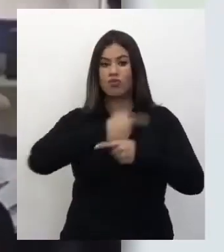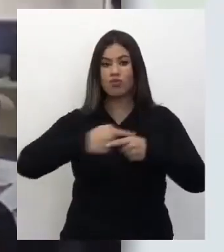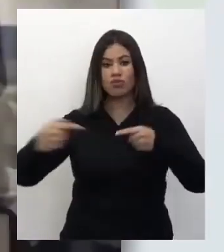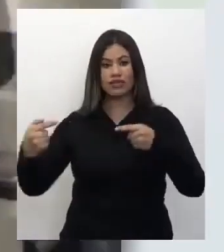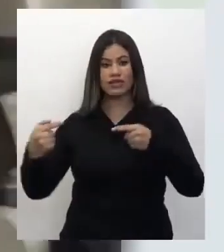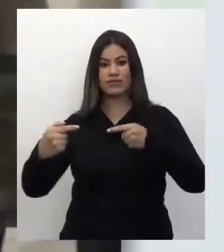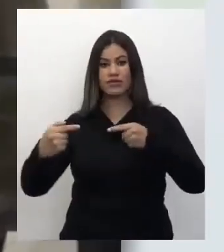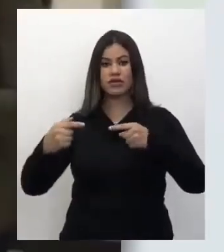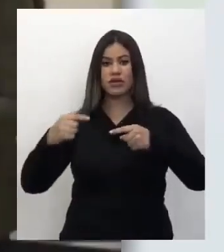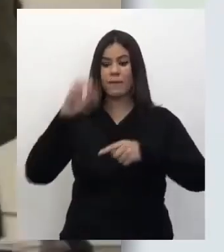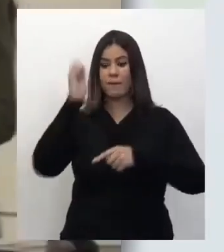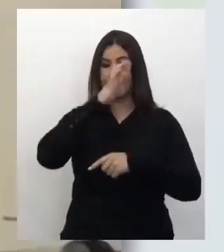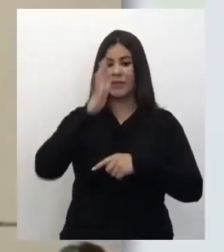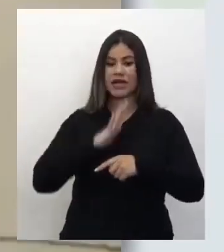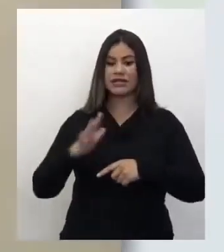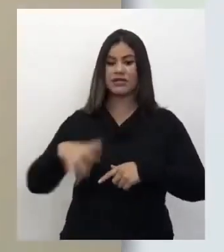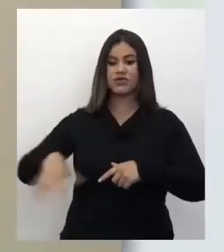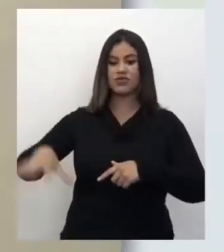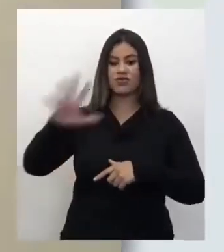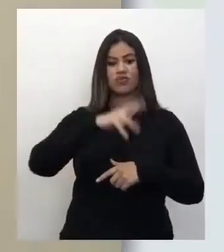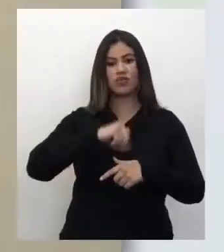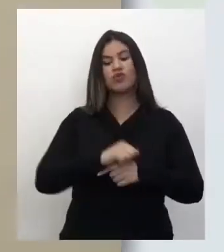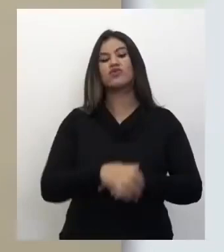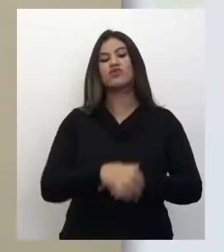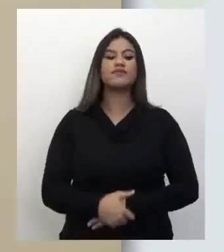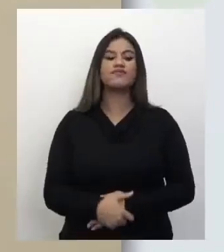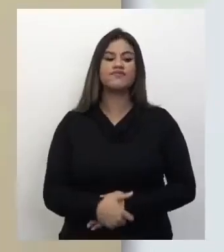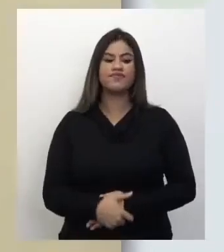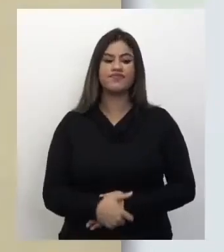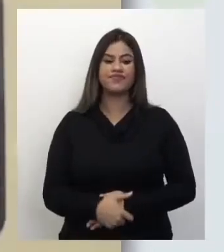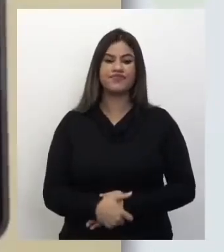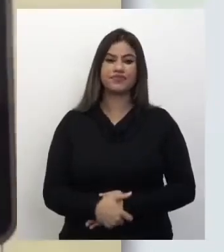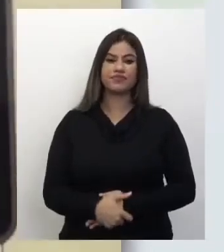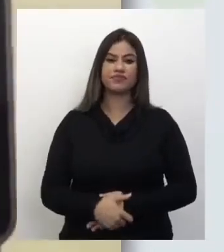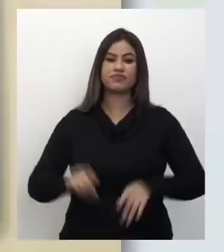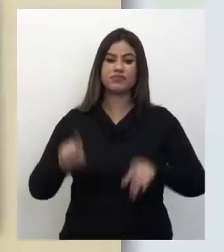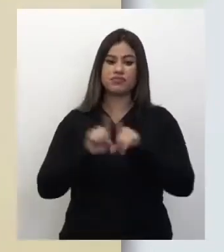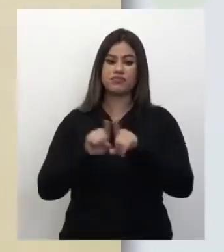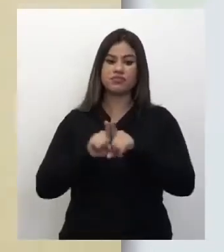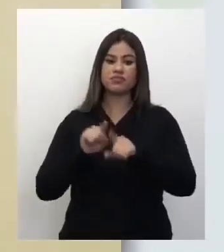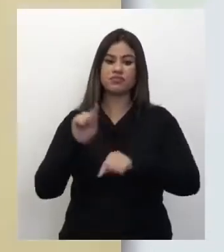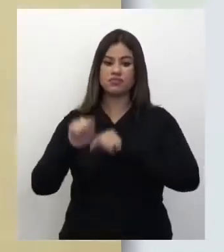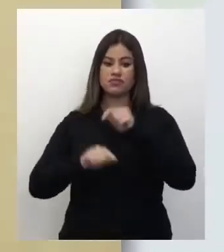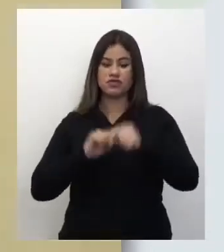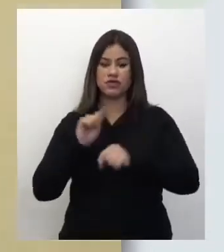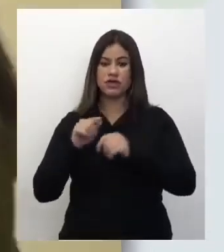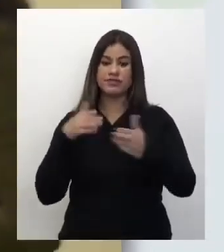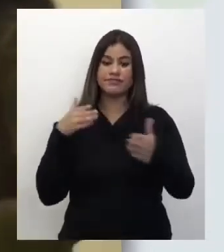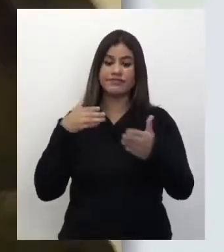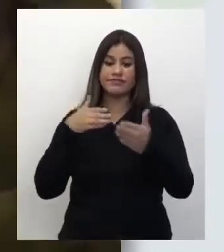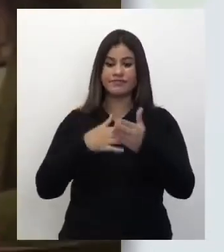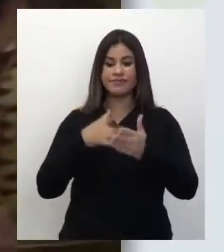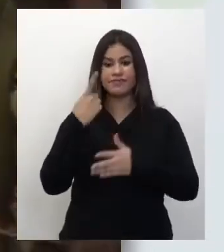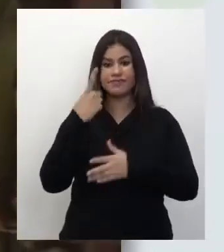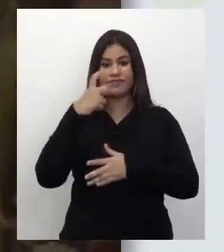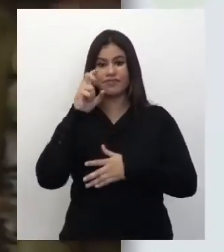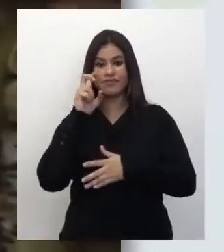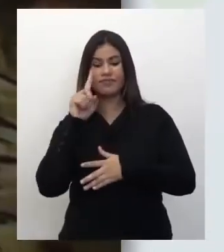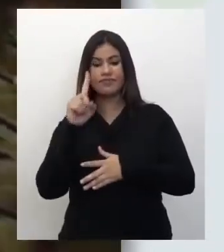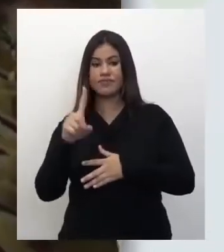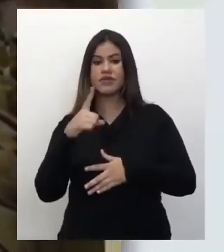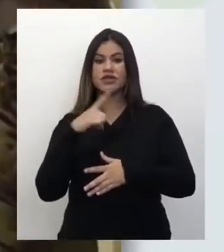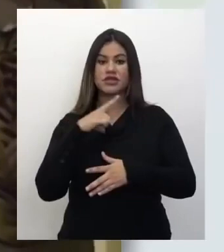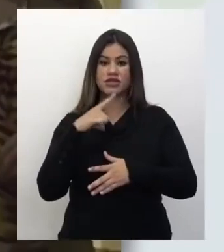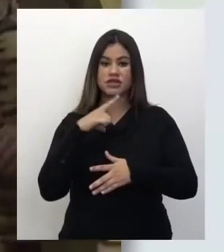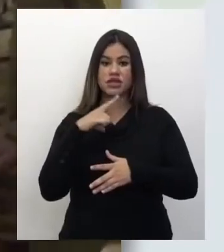todo o território brasileiro. Além disso, uma previsão estendida para até 15 dias é realizada usando apenas